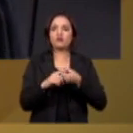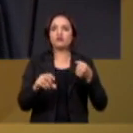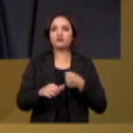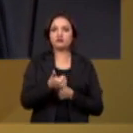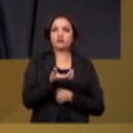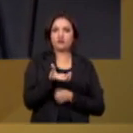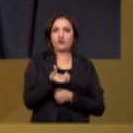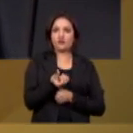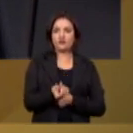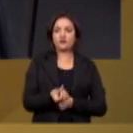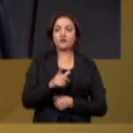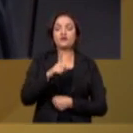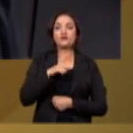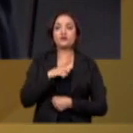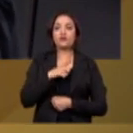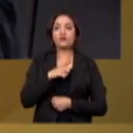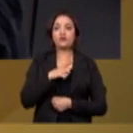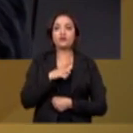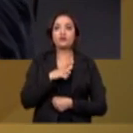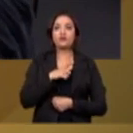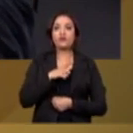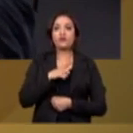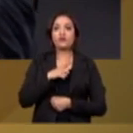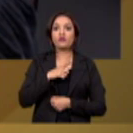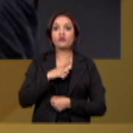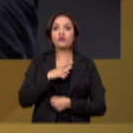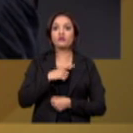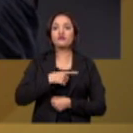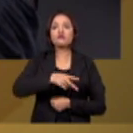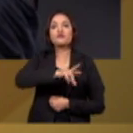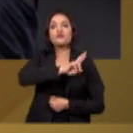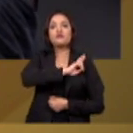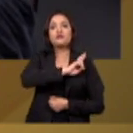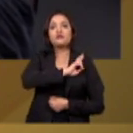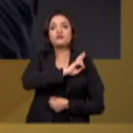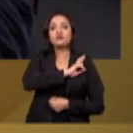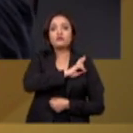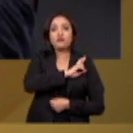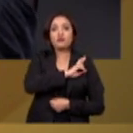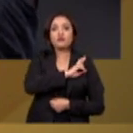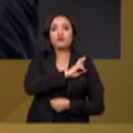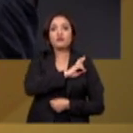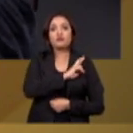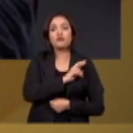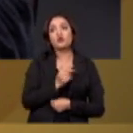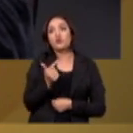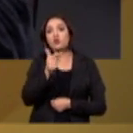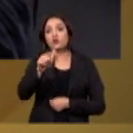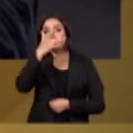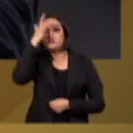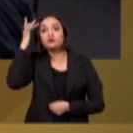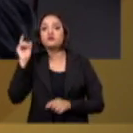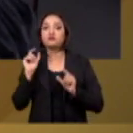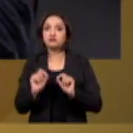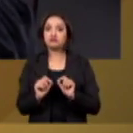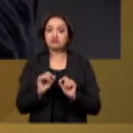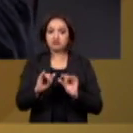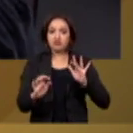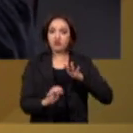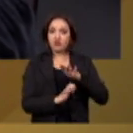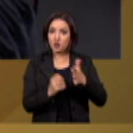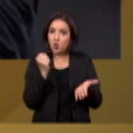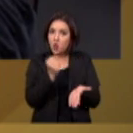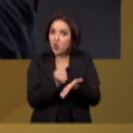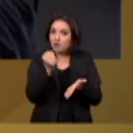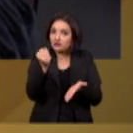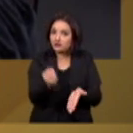expressamente traz a responsabilidade solidária do terceiro que como contratante um parte